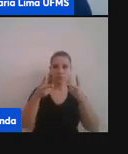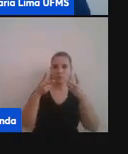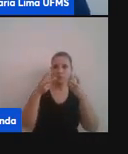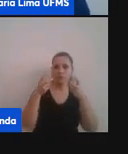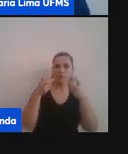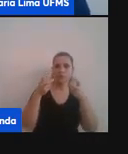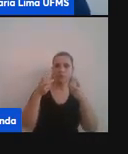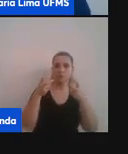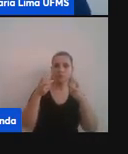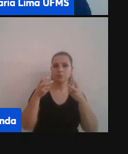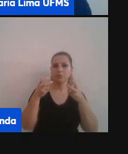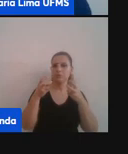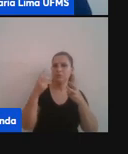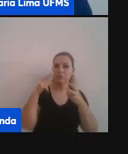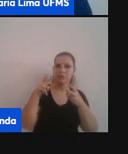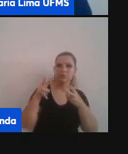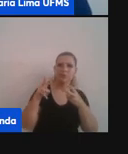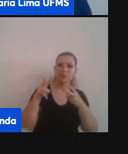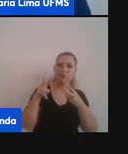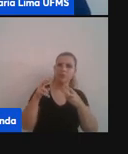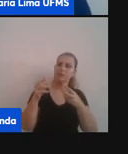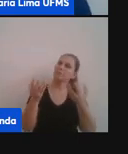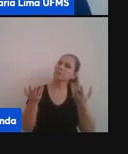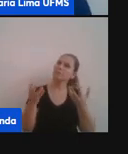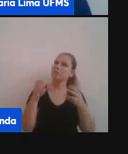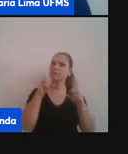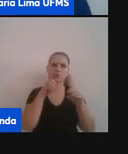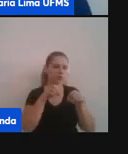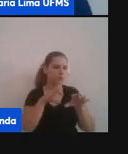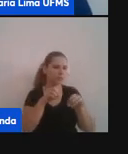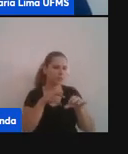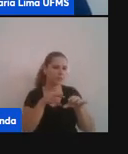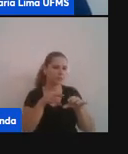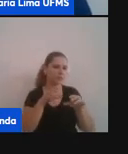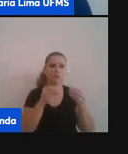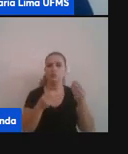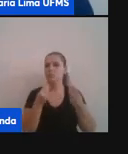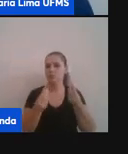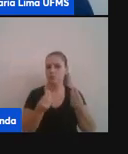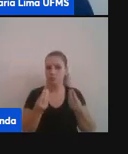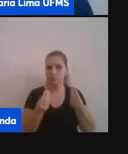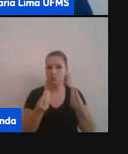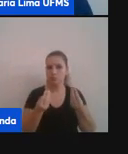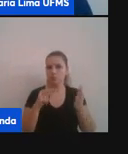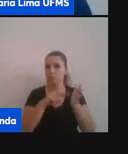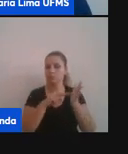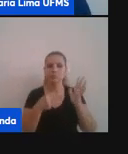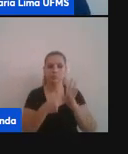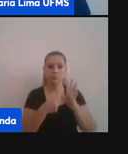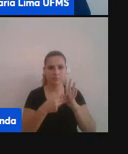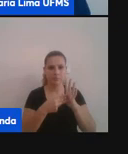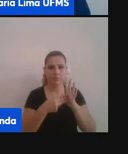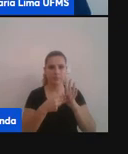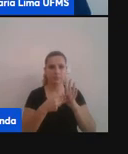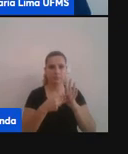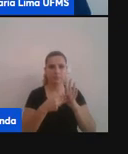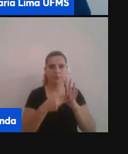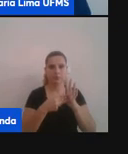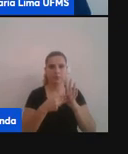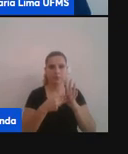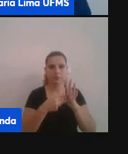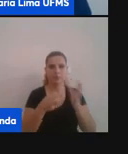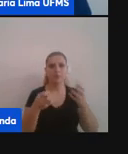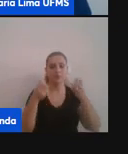do que educadores. Peraí, mas o que é isso? Como assim? O que significa? Eu quero debater isso com